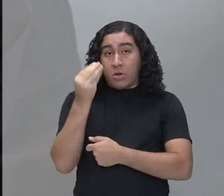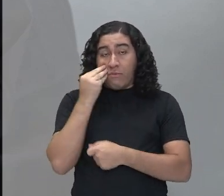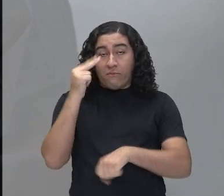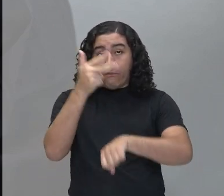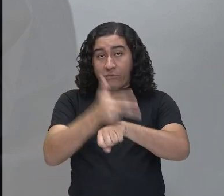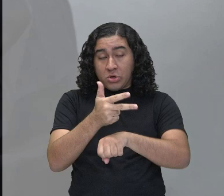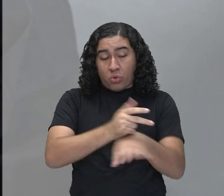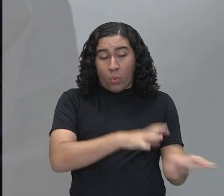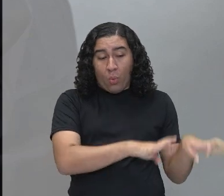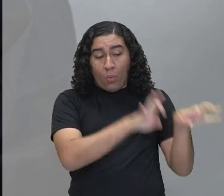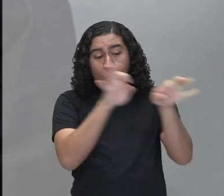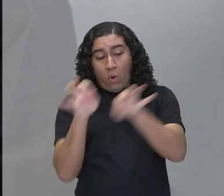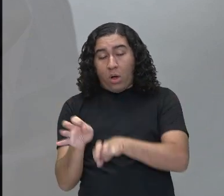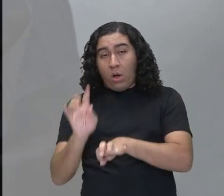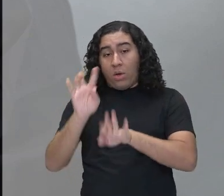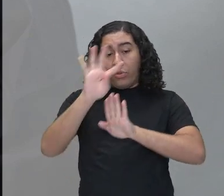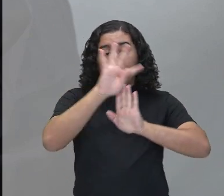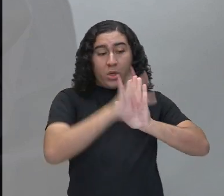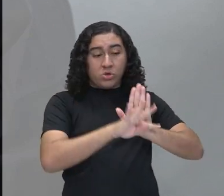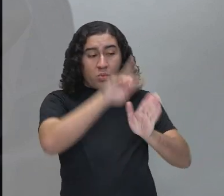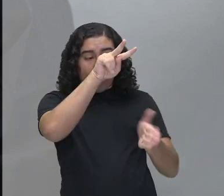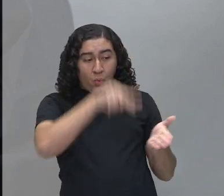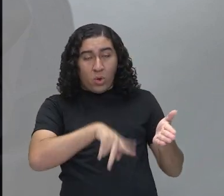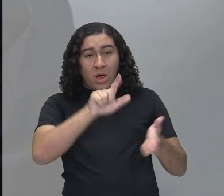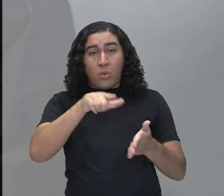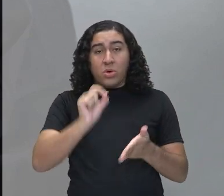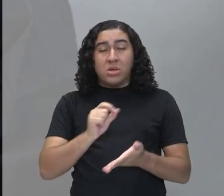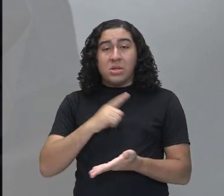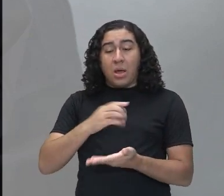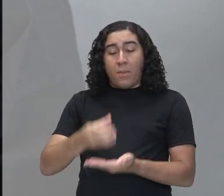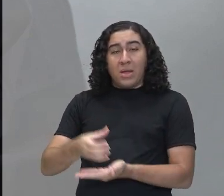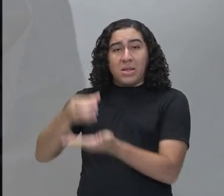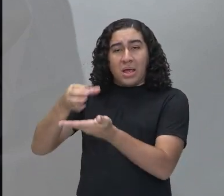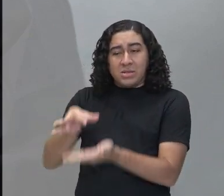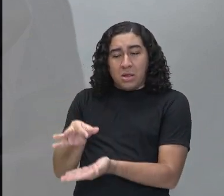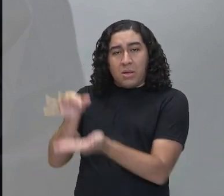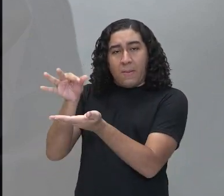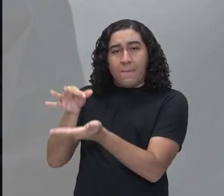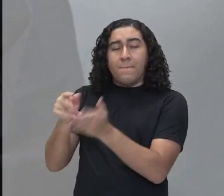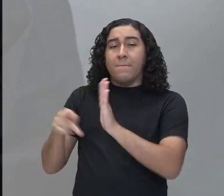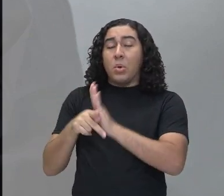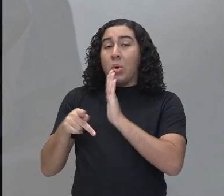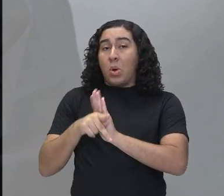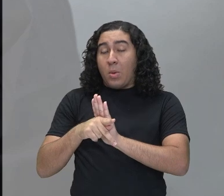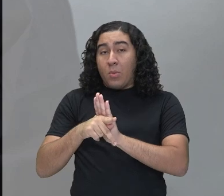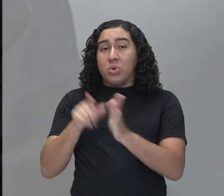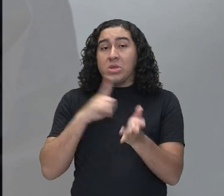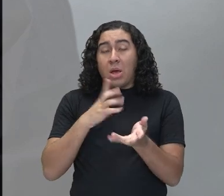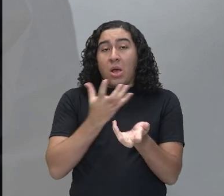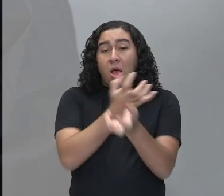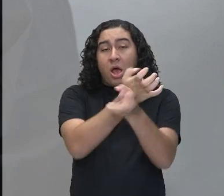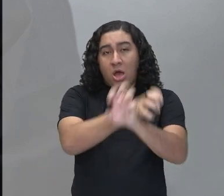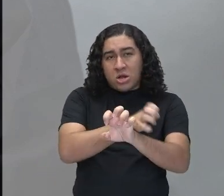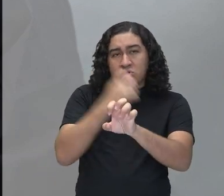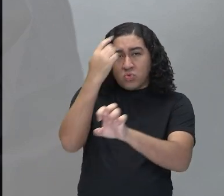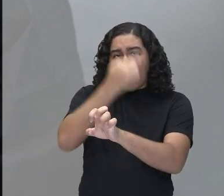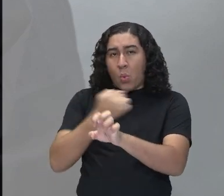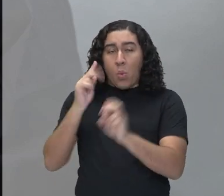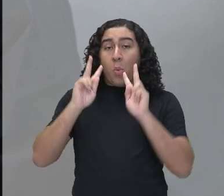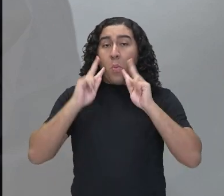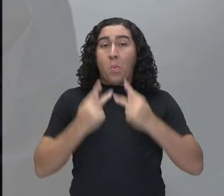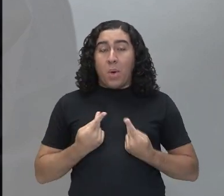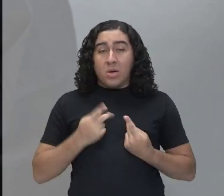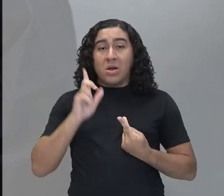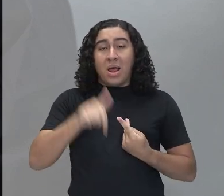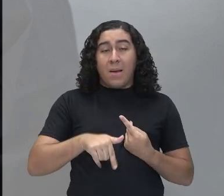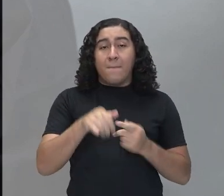trata de uma taça feita de um crânio humano. É um exemplo patente da influência de